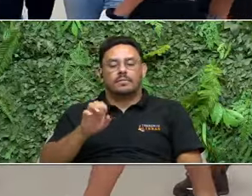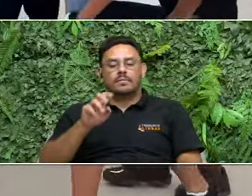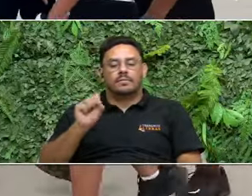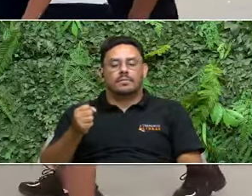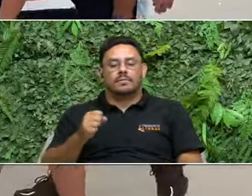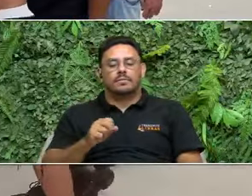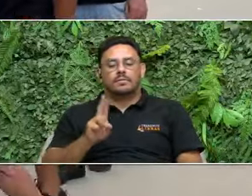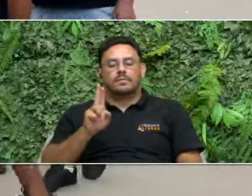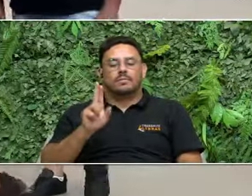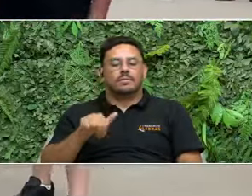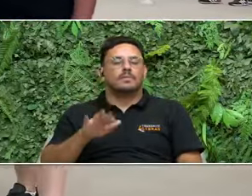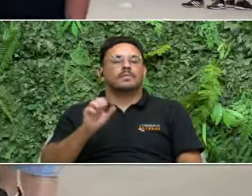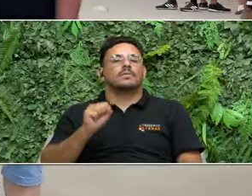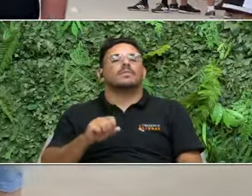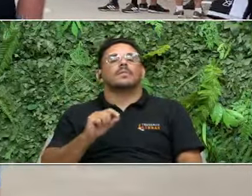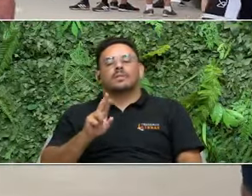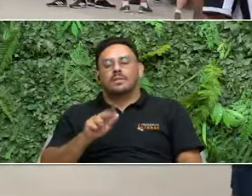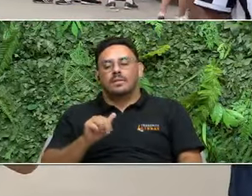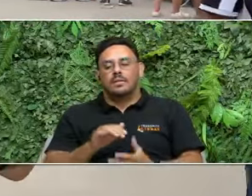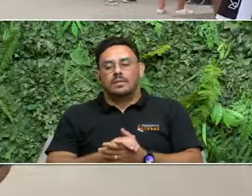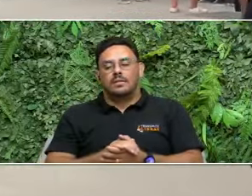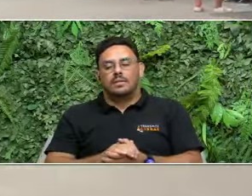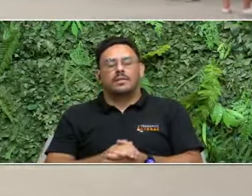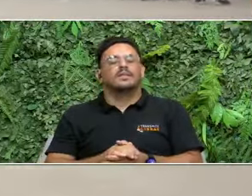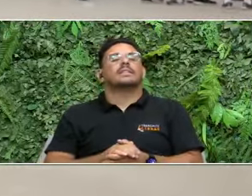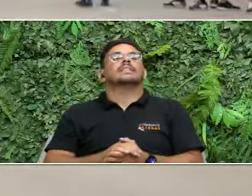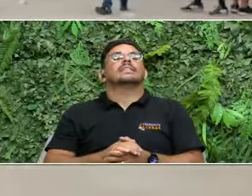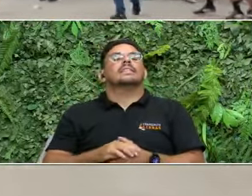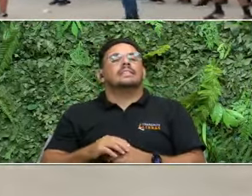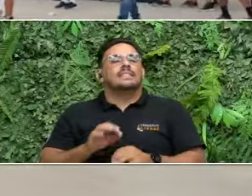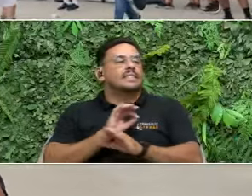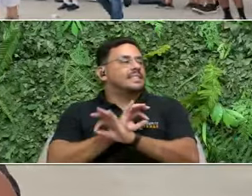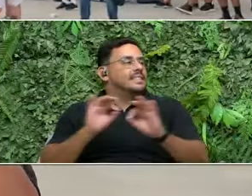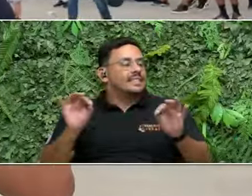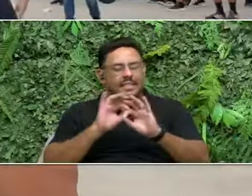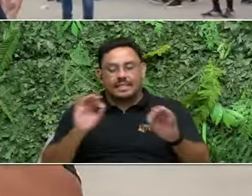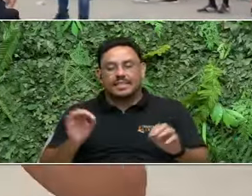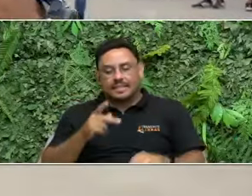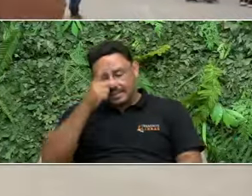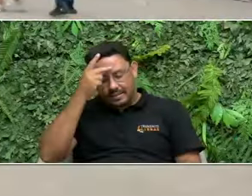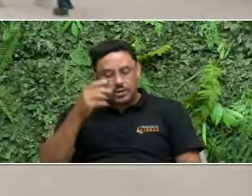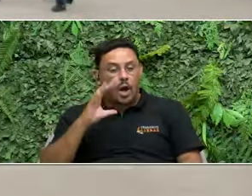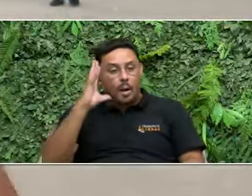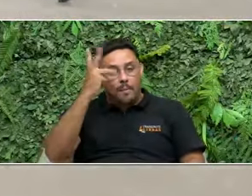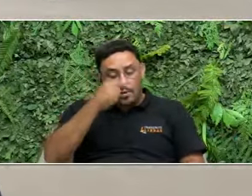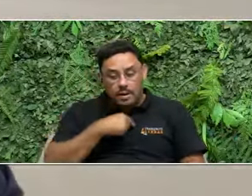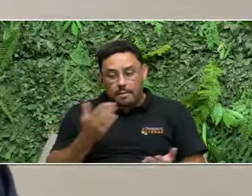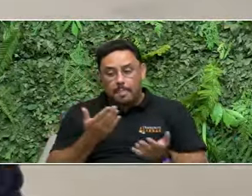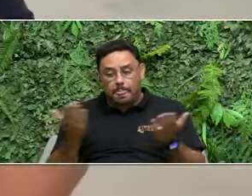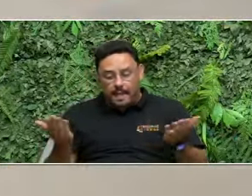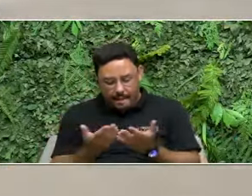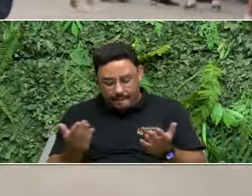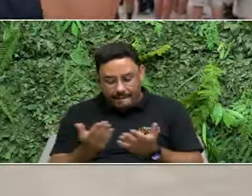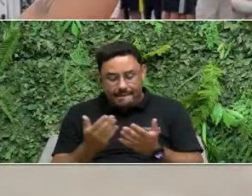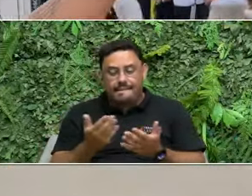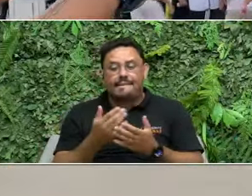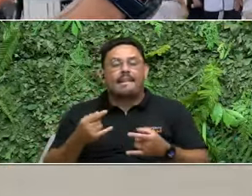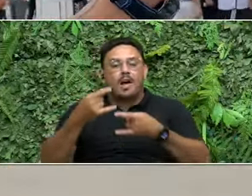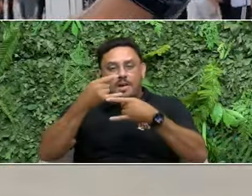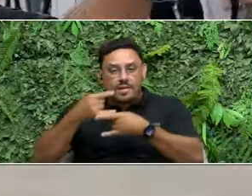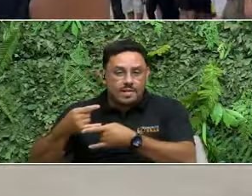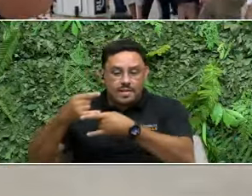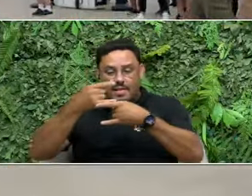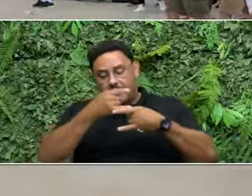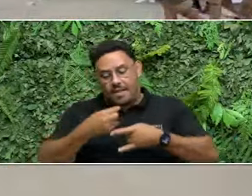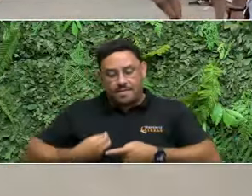Ramalho Rubens Ramalho salve salve meu povo bonitoo estamos aqui agora ao vivo na Rede